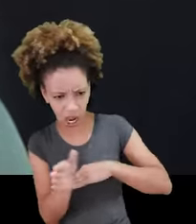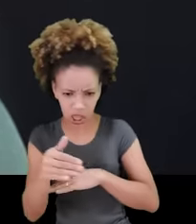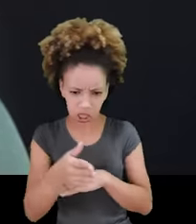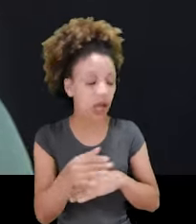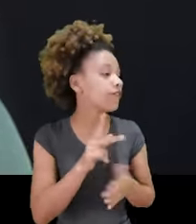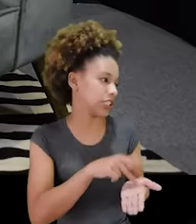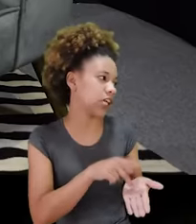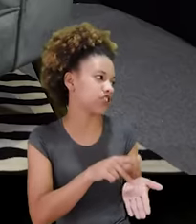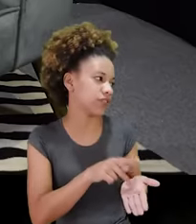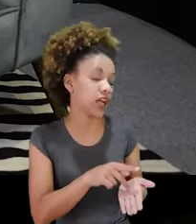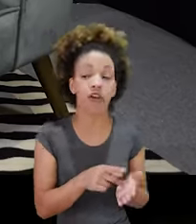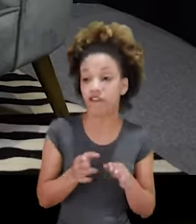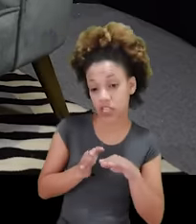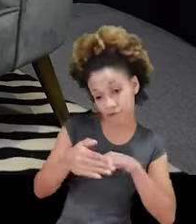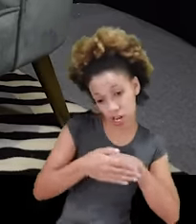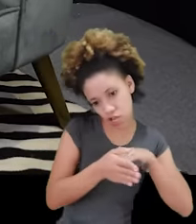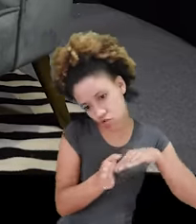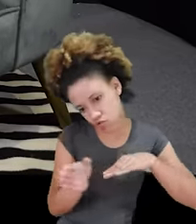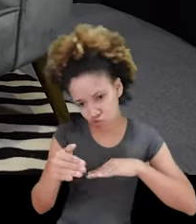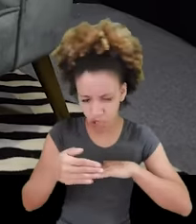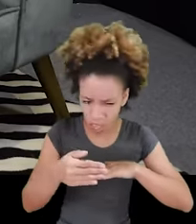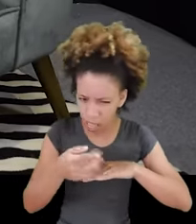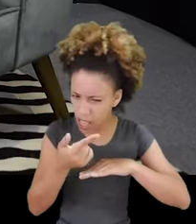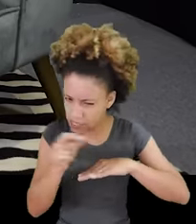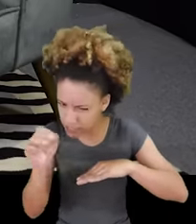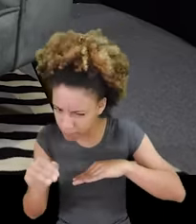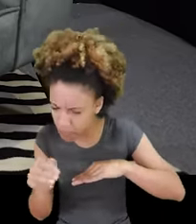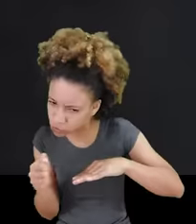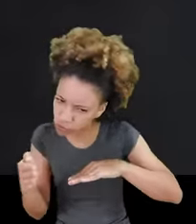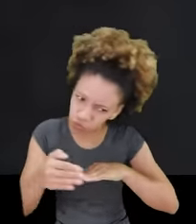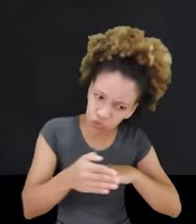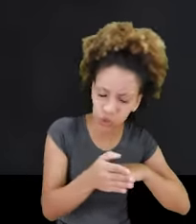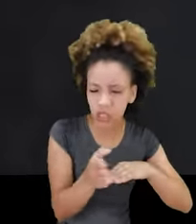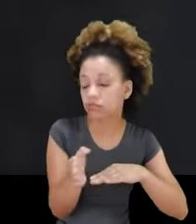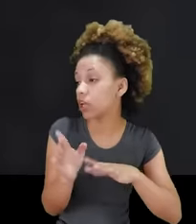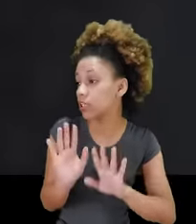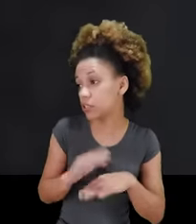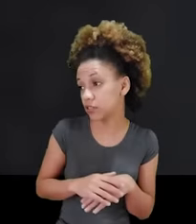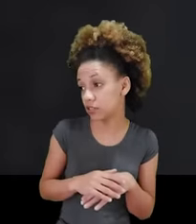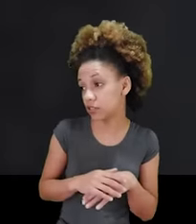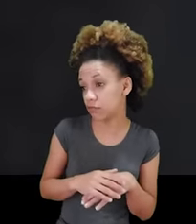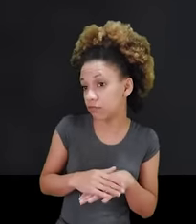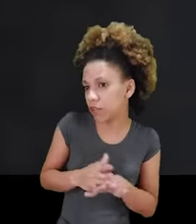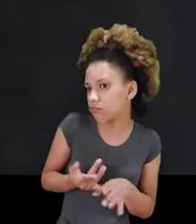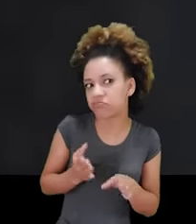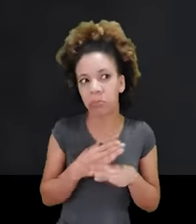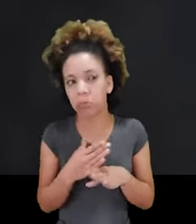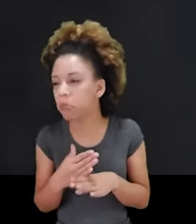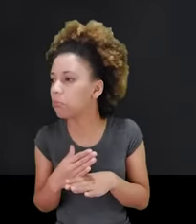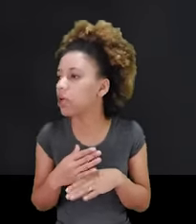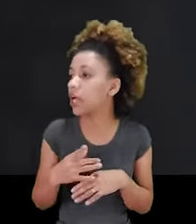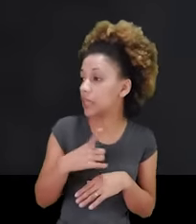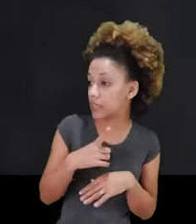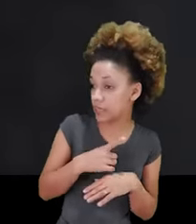Não, não, não. Isso é verdade. Você vira à direita, depois anda de 100 metros, depois é que vira à esquerda. Não, não, não, é melhor ir por aquele caminho. Eles não saem dali, ou tu não sais lá,